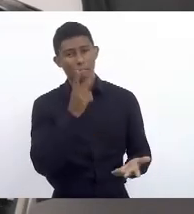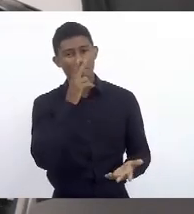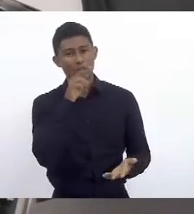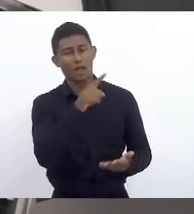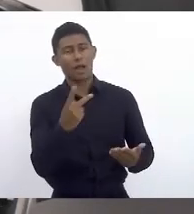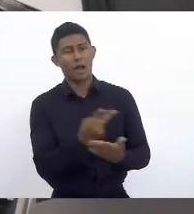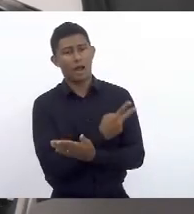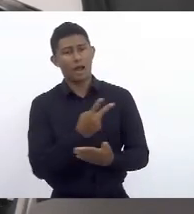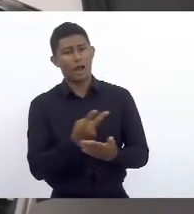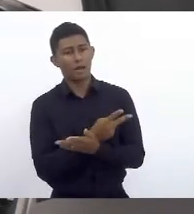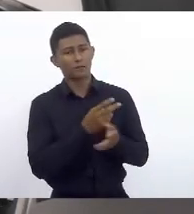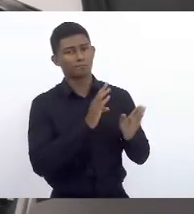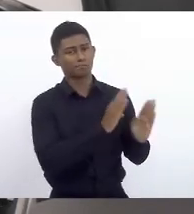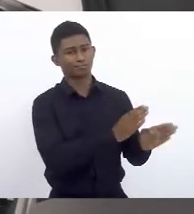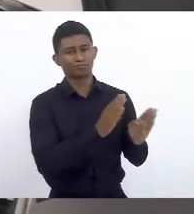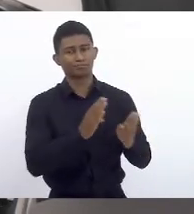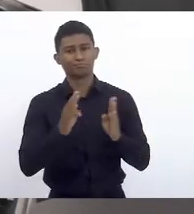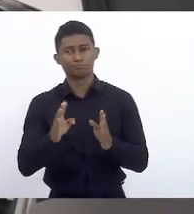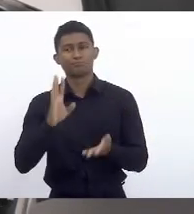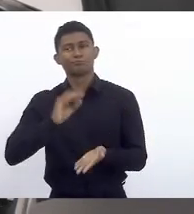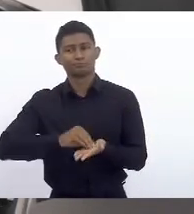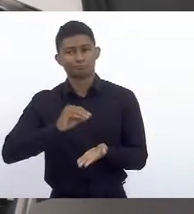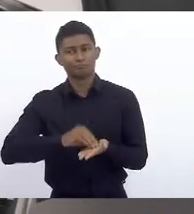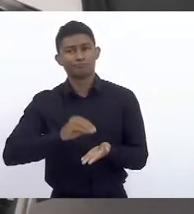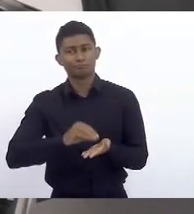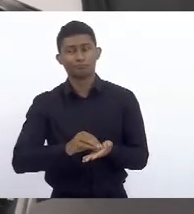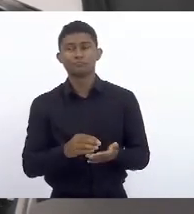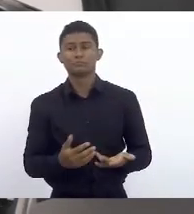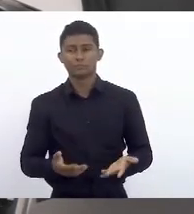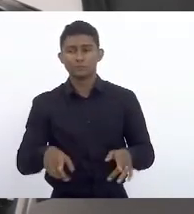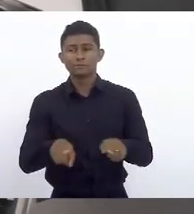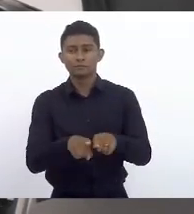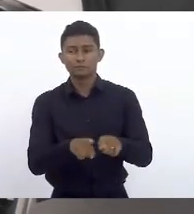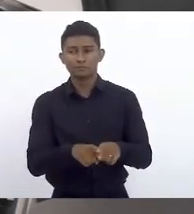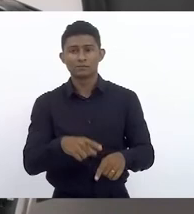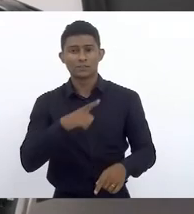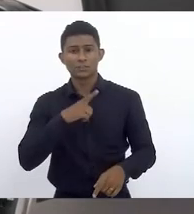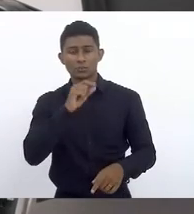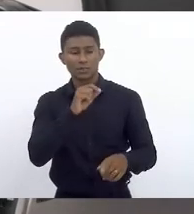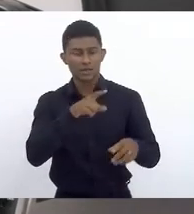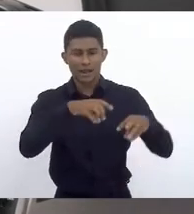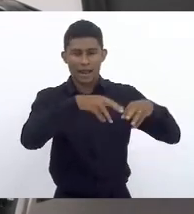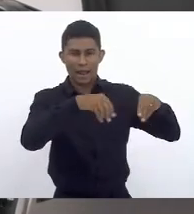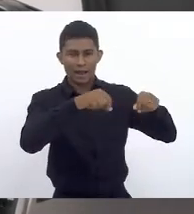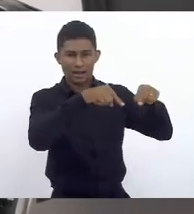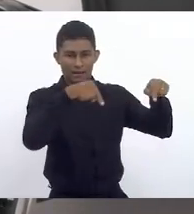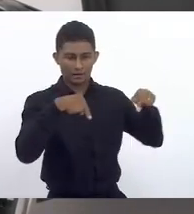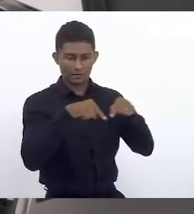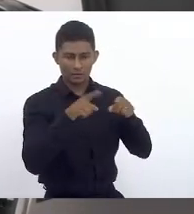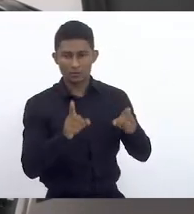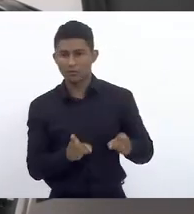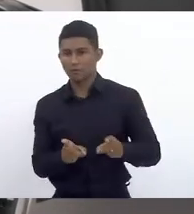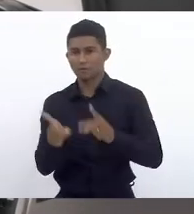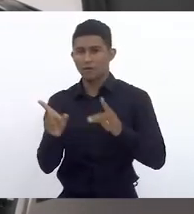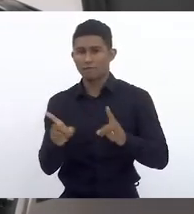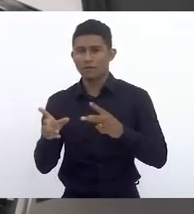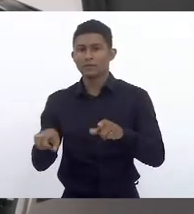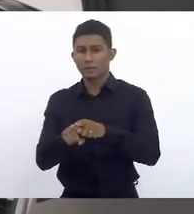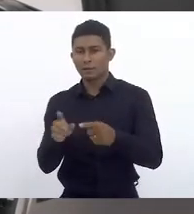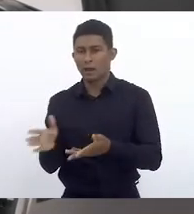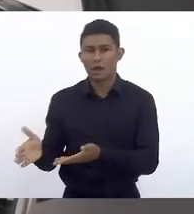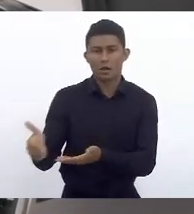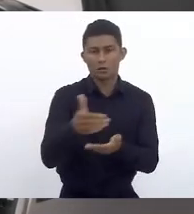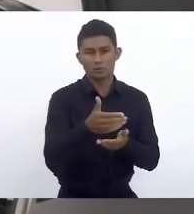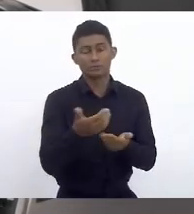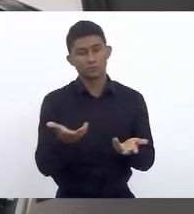ordem. Depois ainda se apropria dos recursos da venda do campo. Então, com calma, com